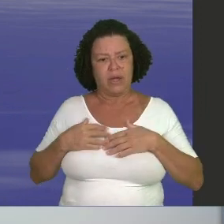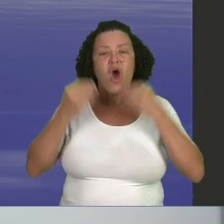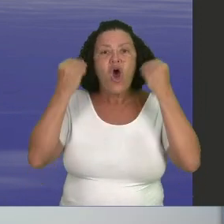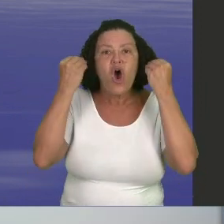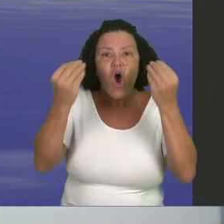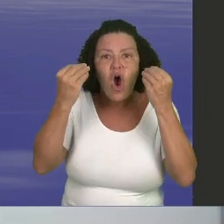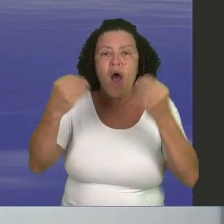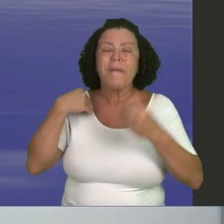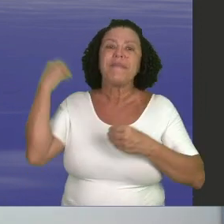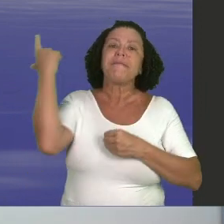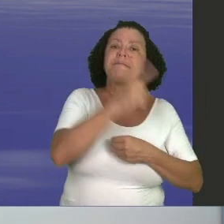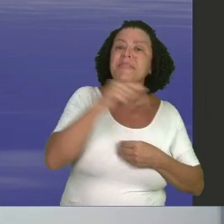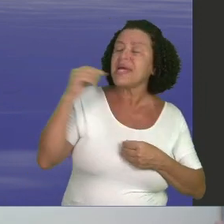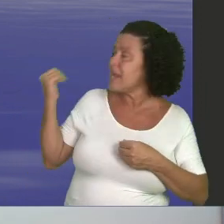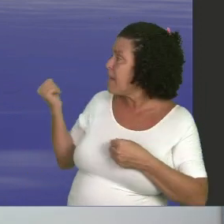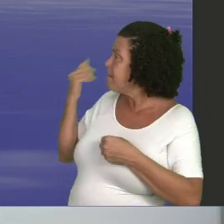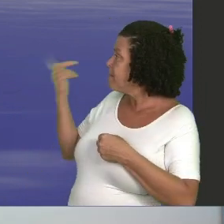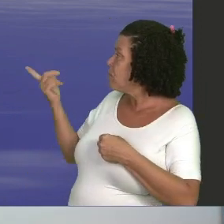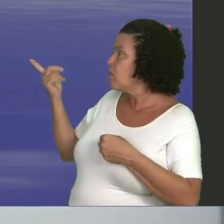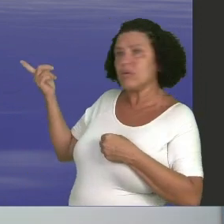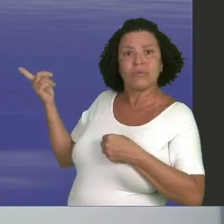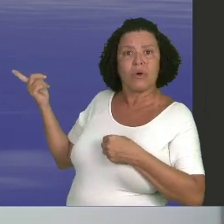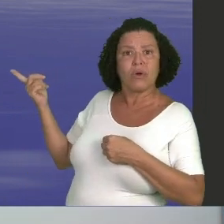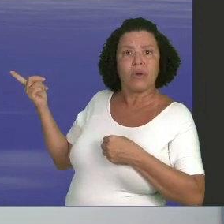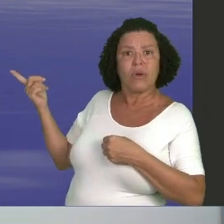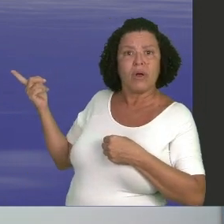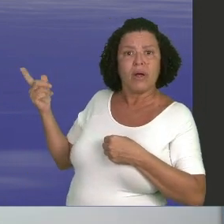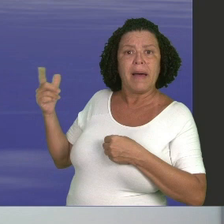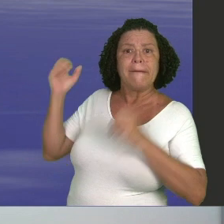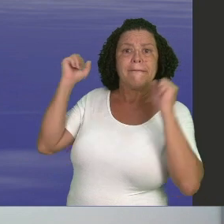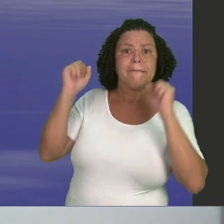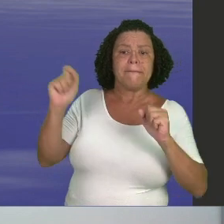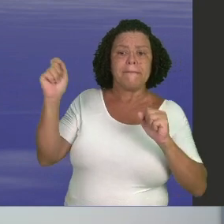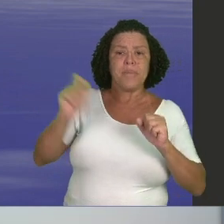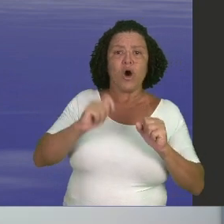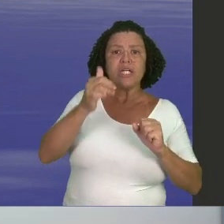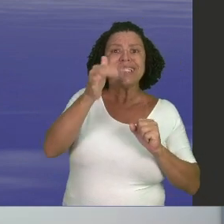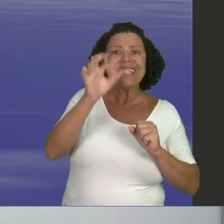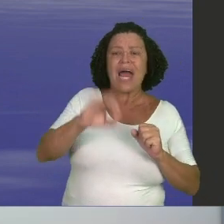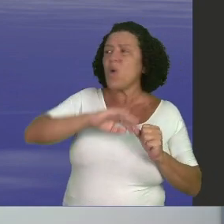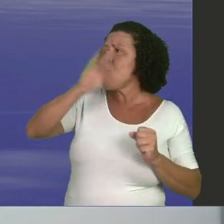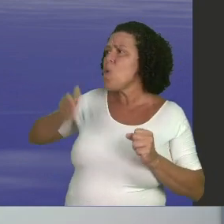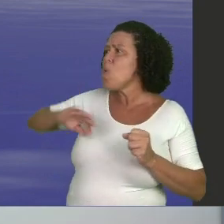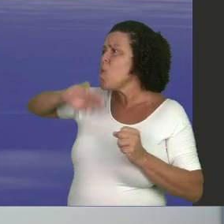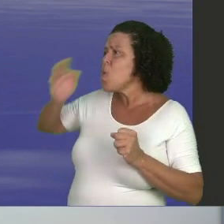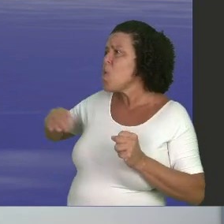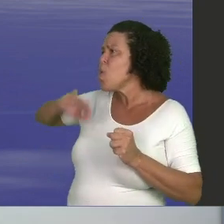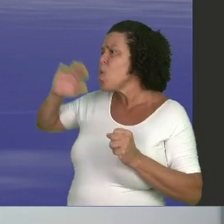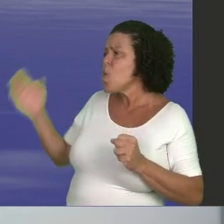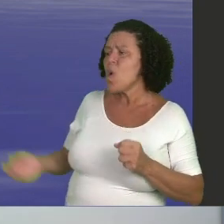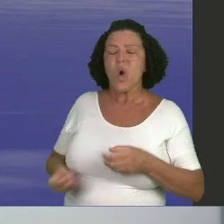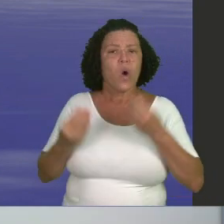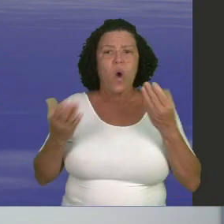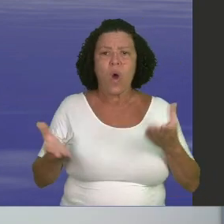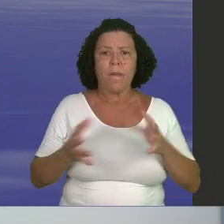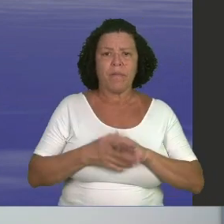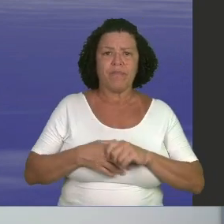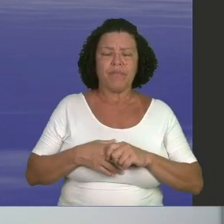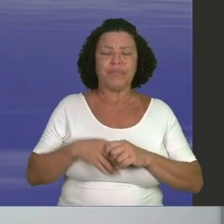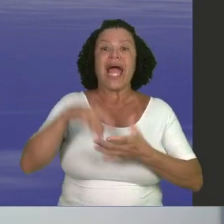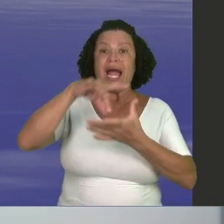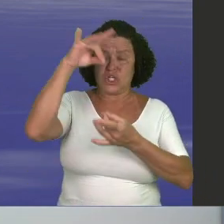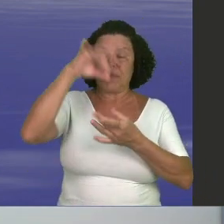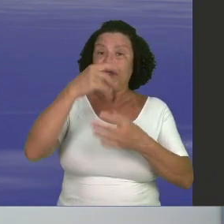aqui, que daria para traspassar 10 montes, não foi suficiente para passar o primeiro? Aí o seu